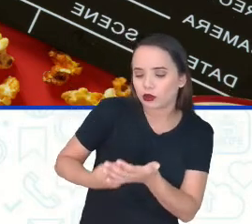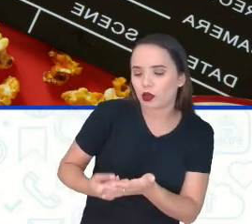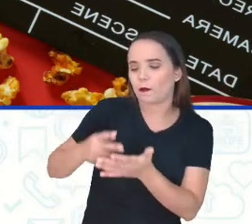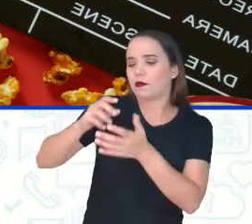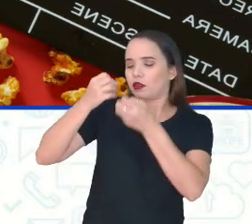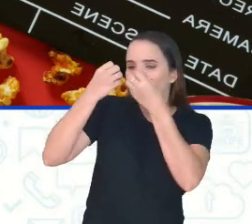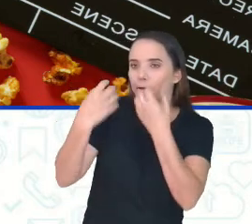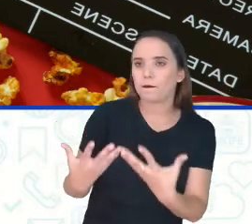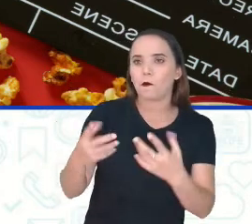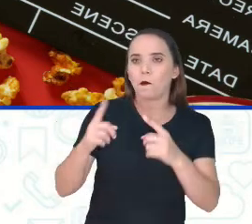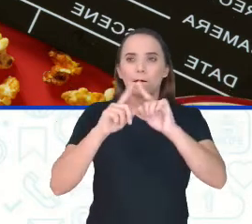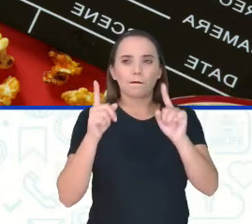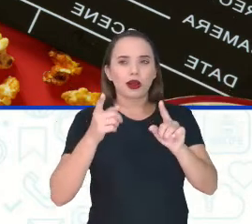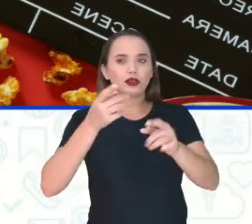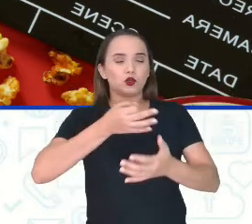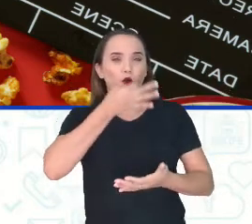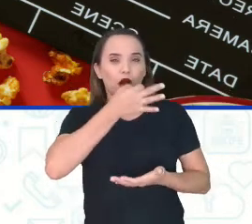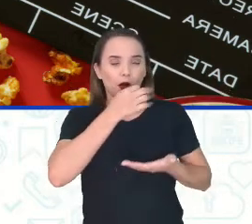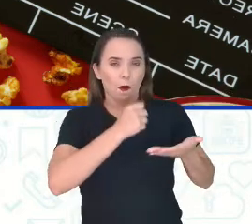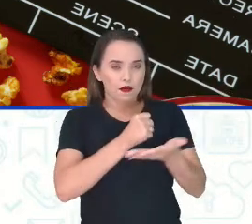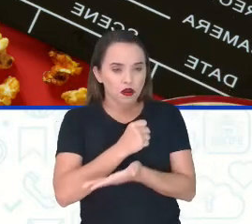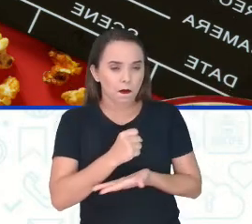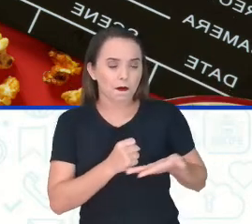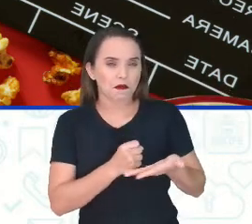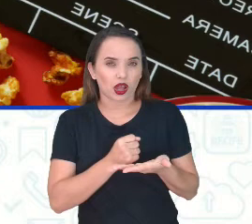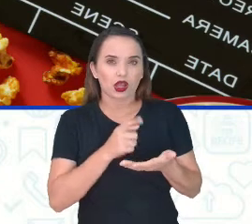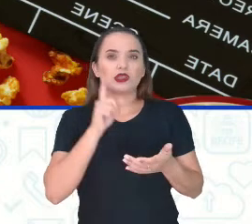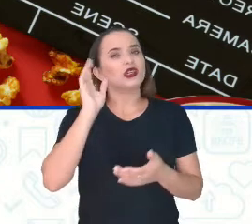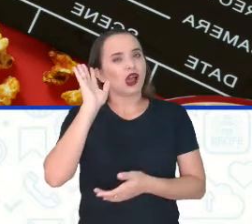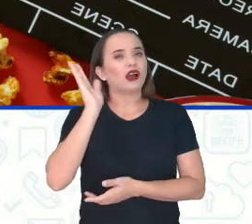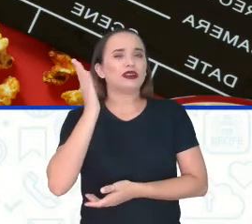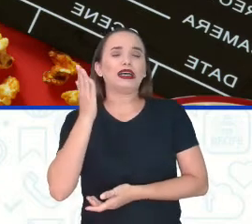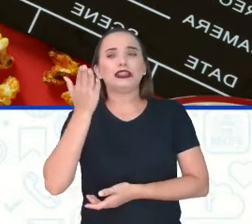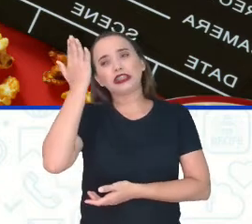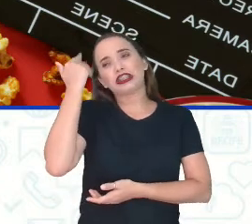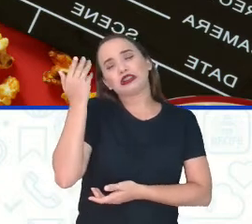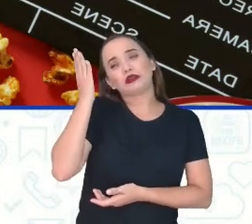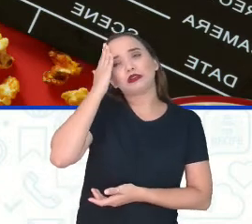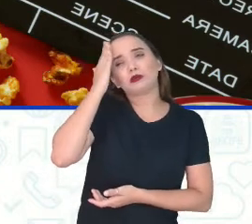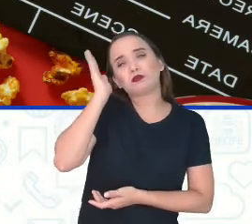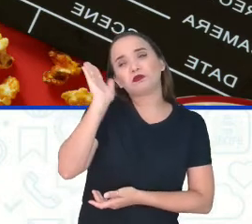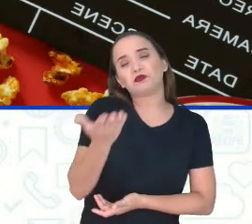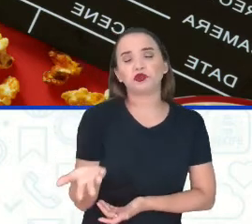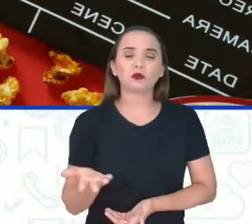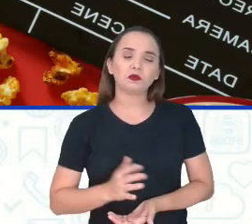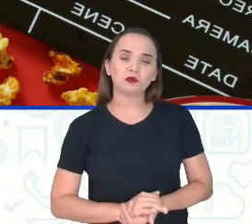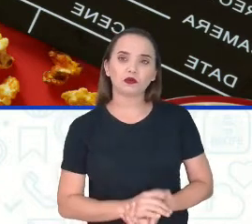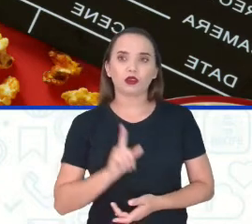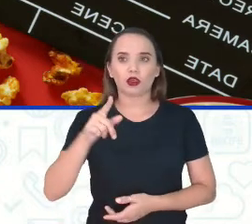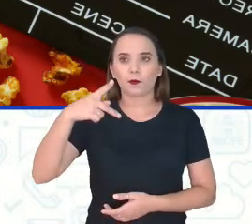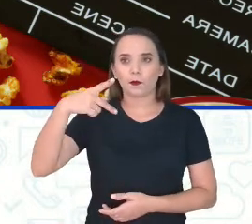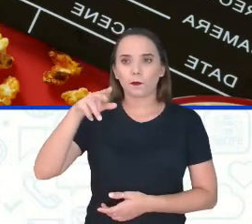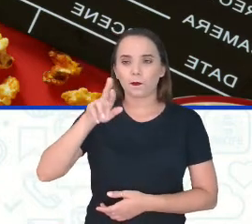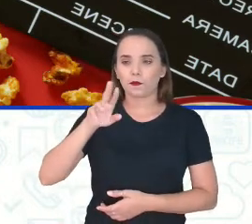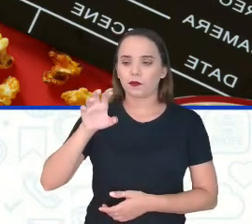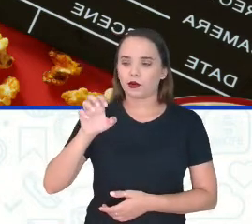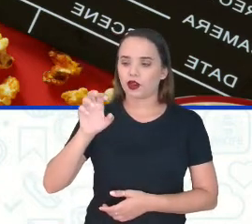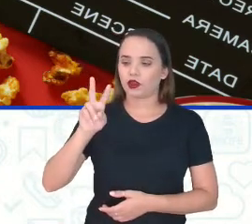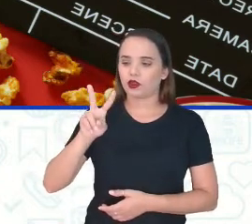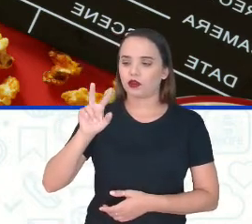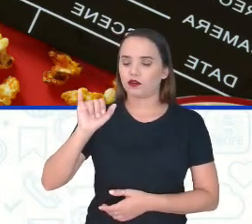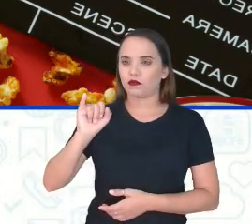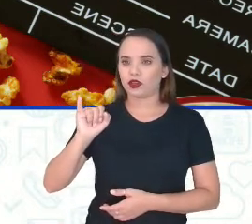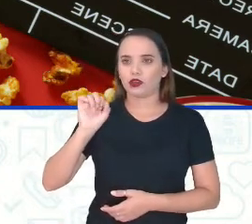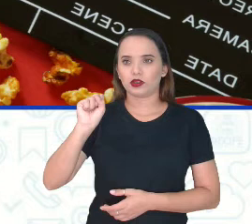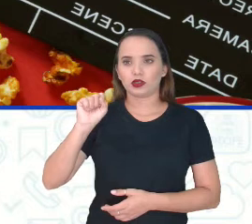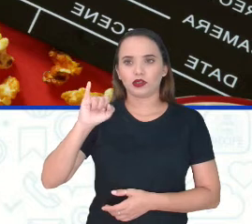tema é previsível, o assunto abordado é previsível, a forma como se aborda as coisas são previsíveis, né? O